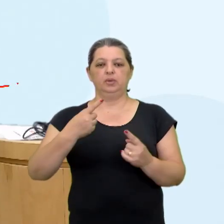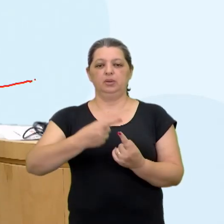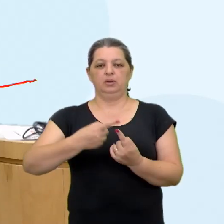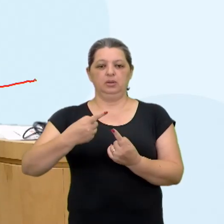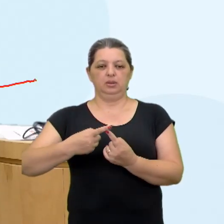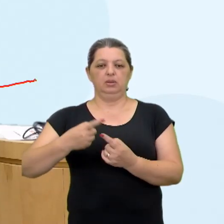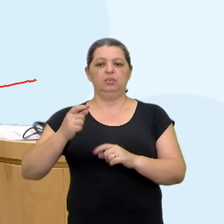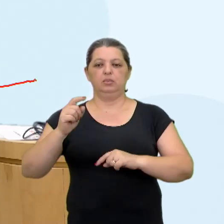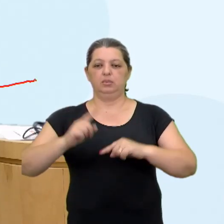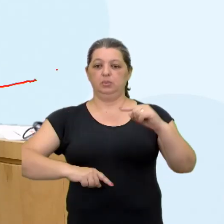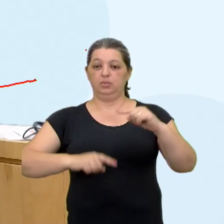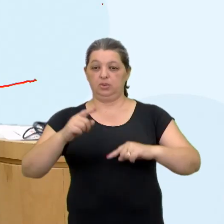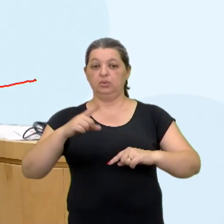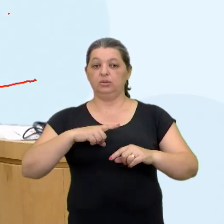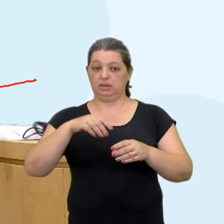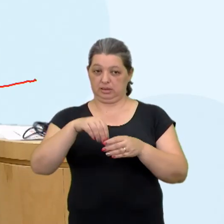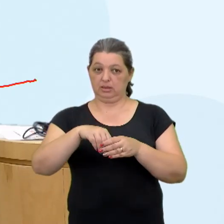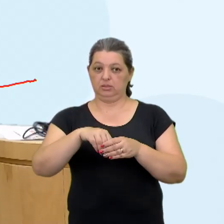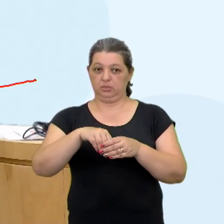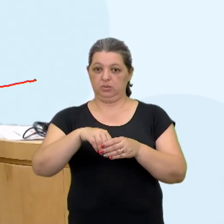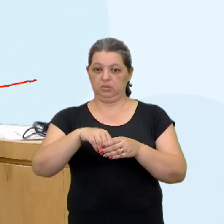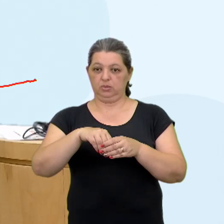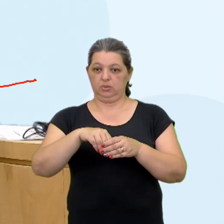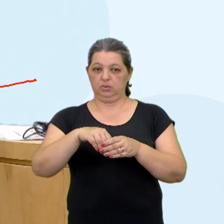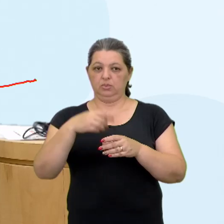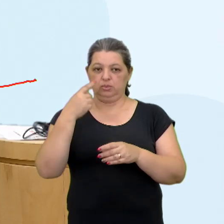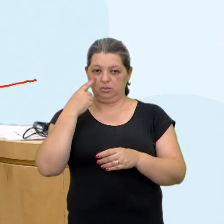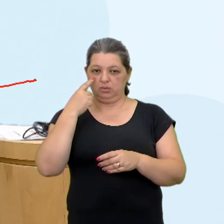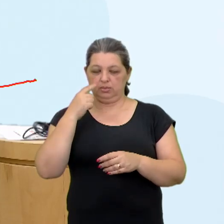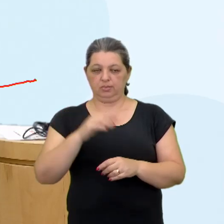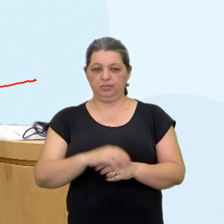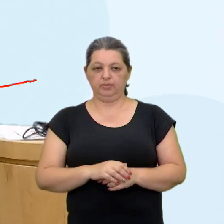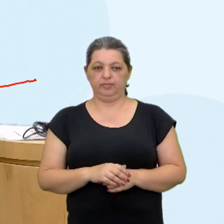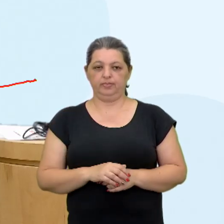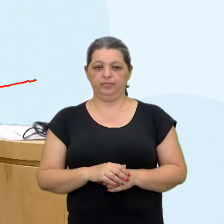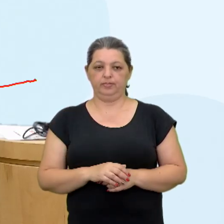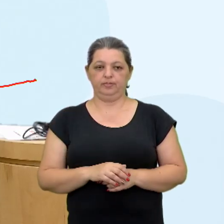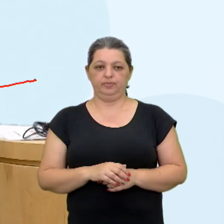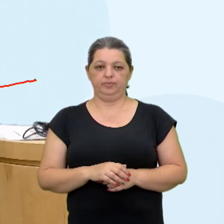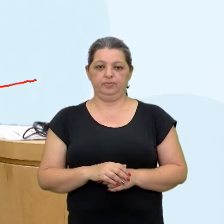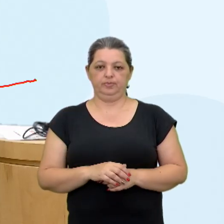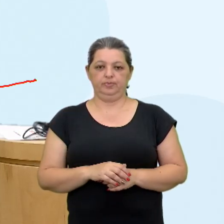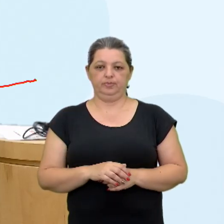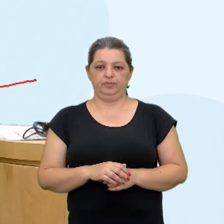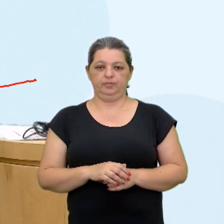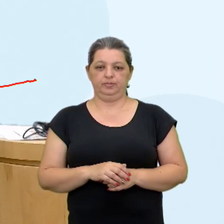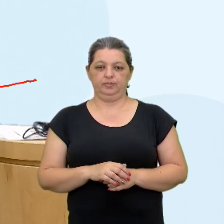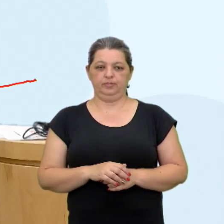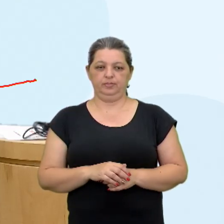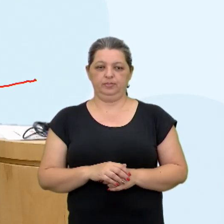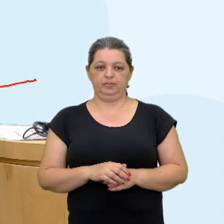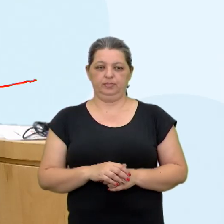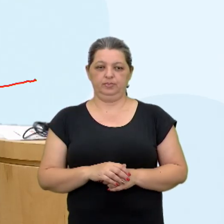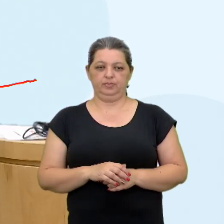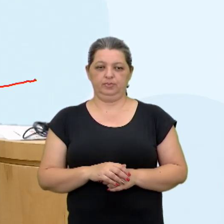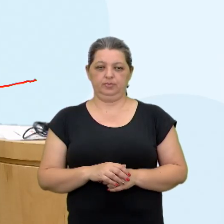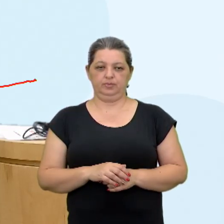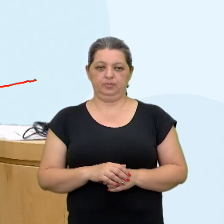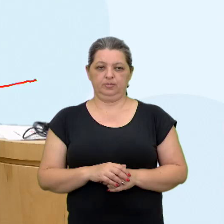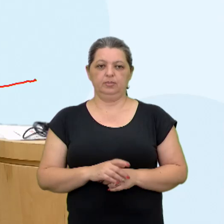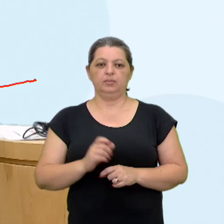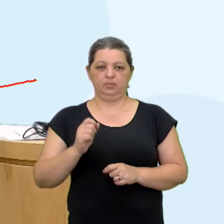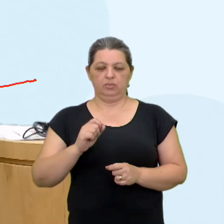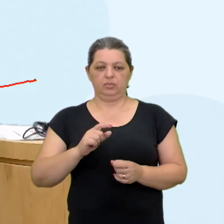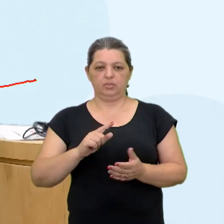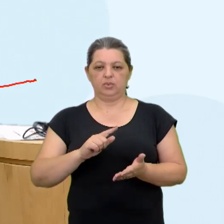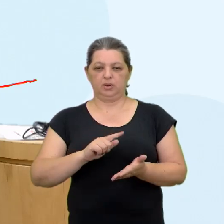aqui? Deixa eu achar o mouse. Achei o mouse. Aqui. Giovanni, você pode limpar para